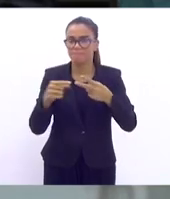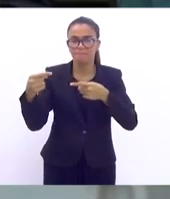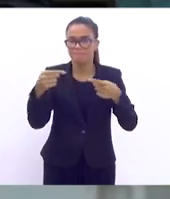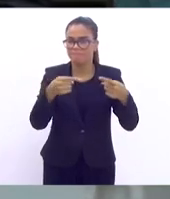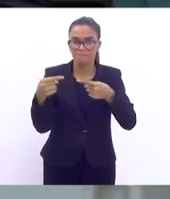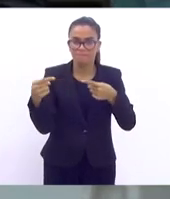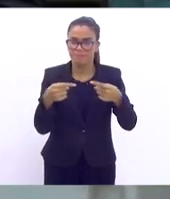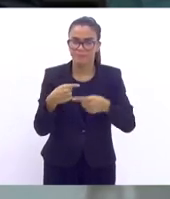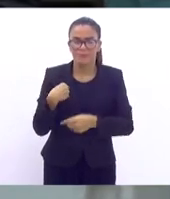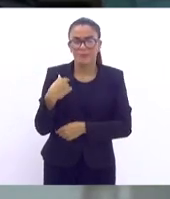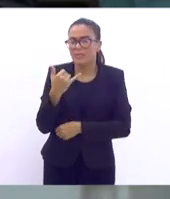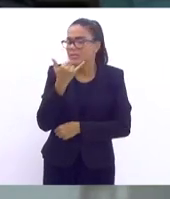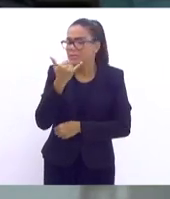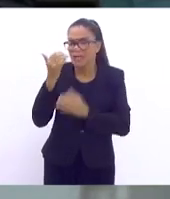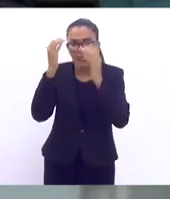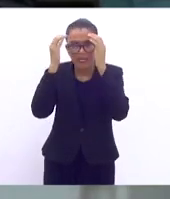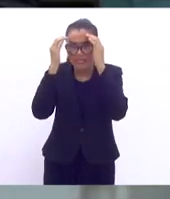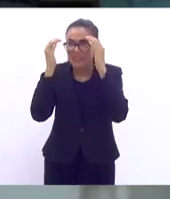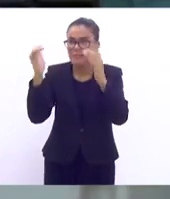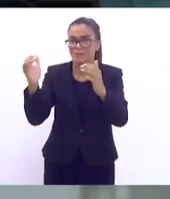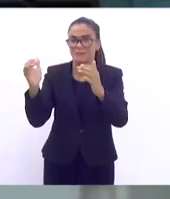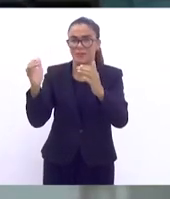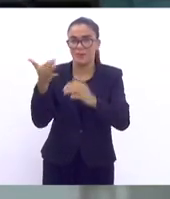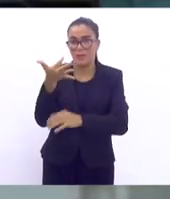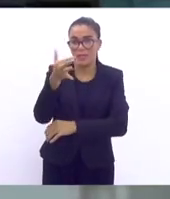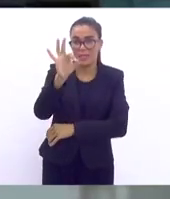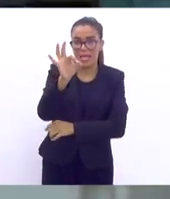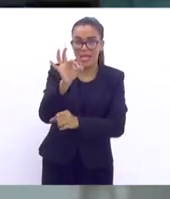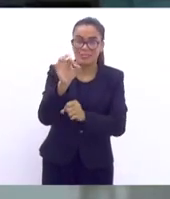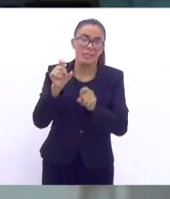Com todo o respeito ao nosso decano